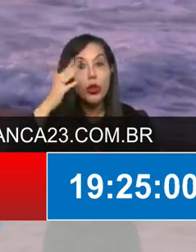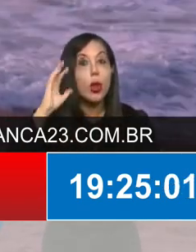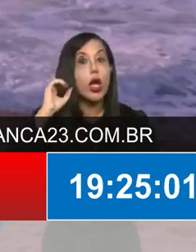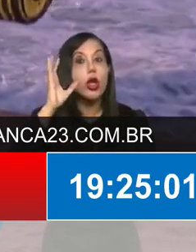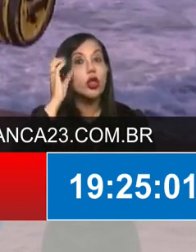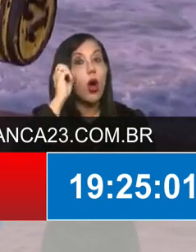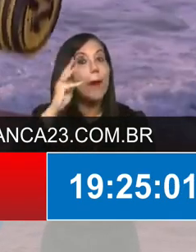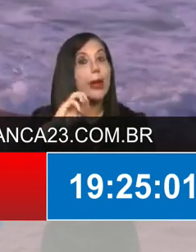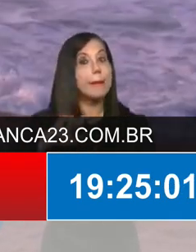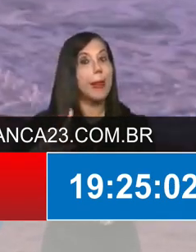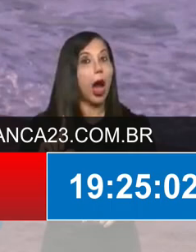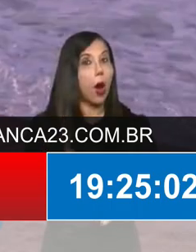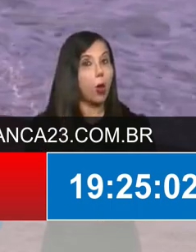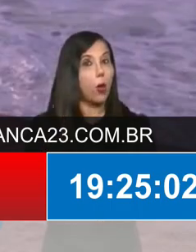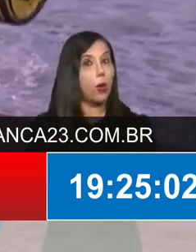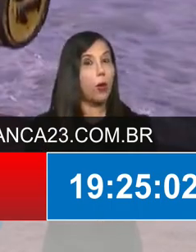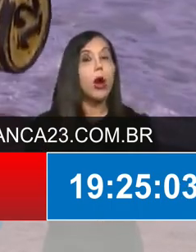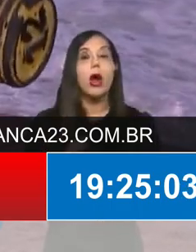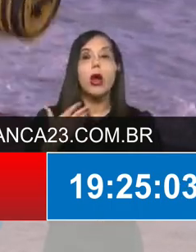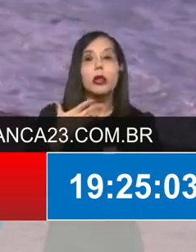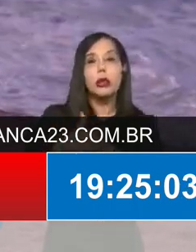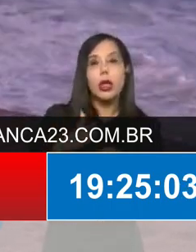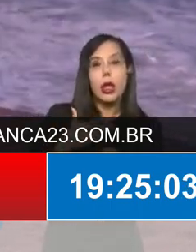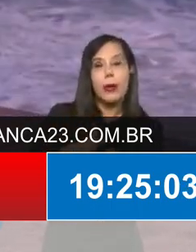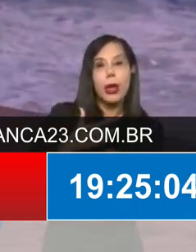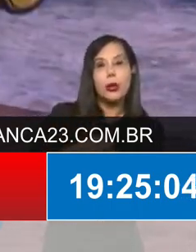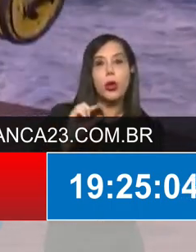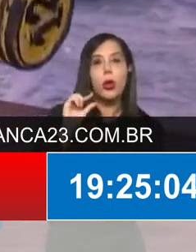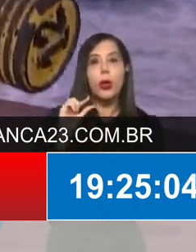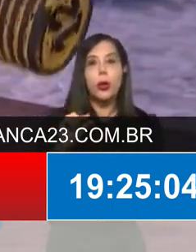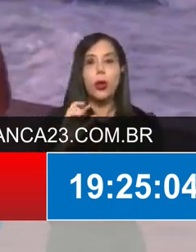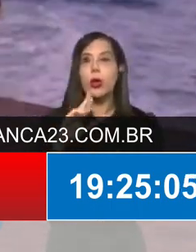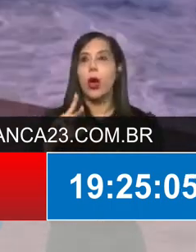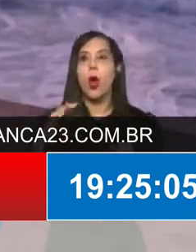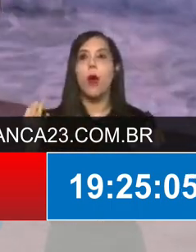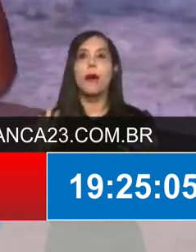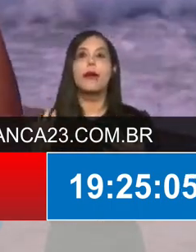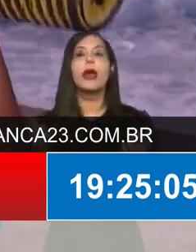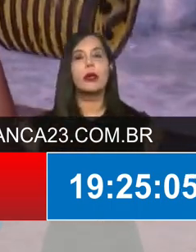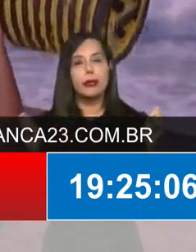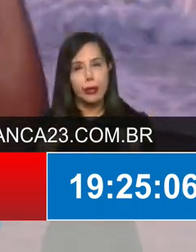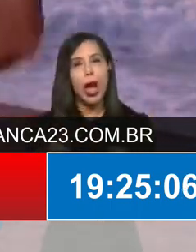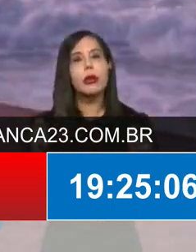pouco. Fazer o seu treinamento, mesmo que seja um pouco, não é o perfeito, já